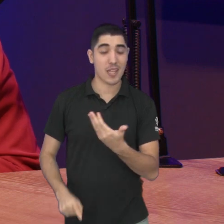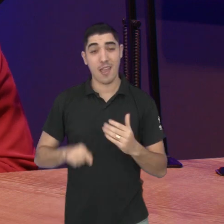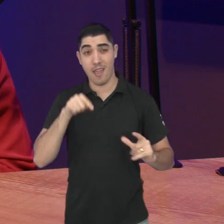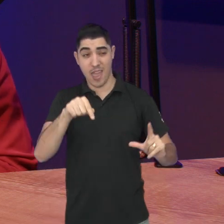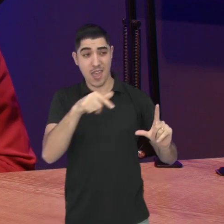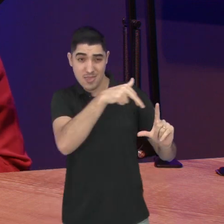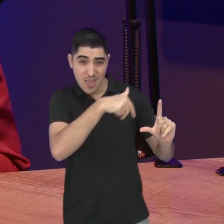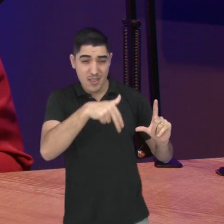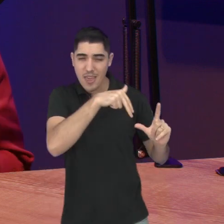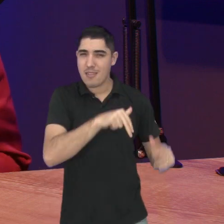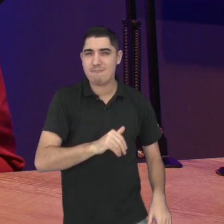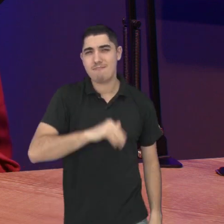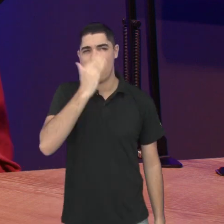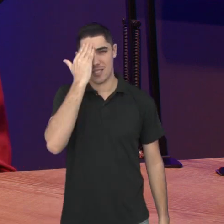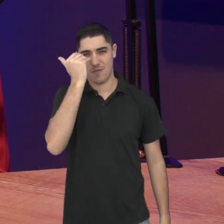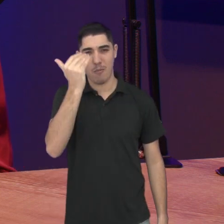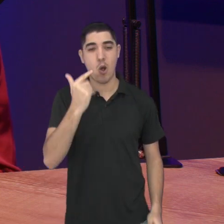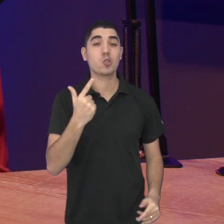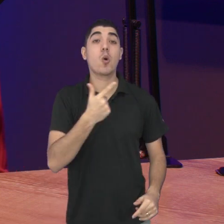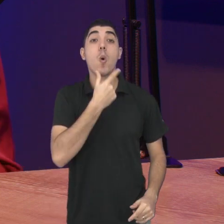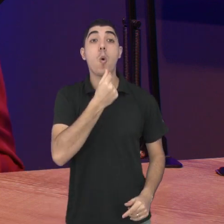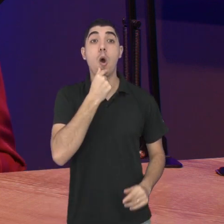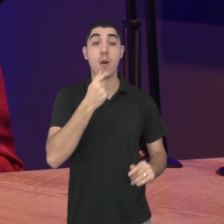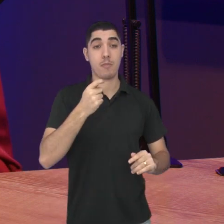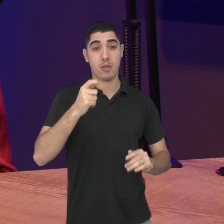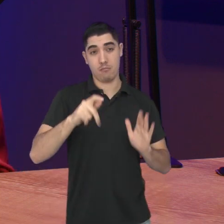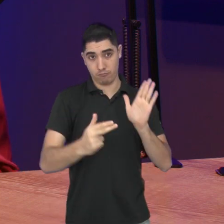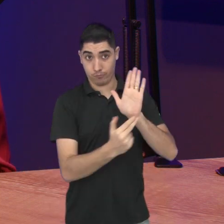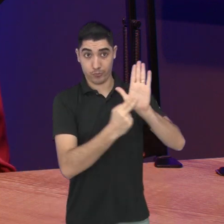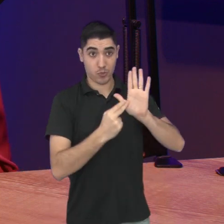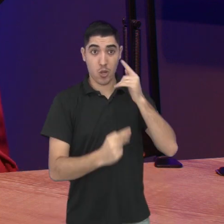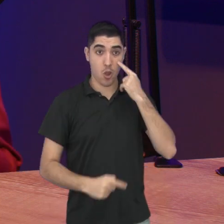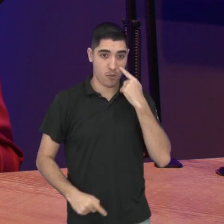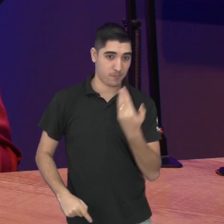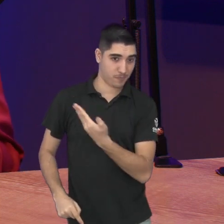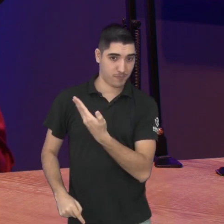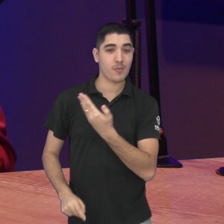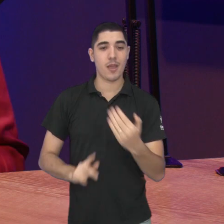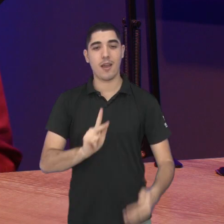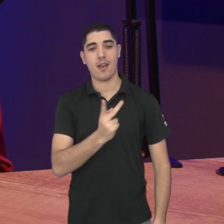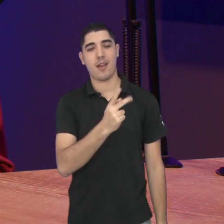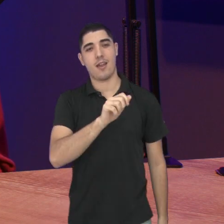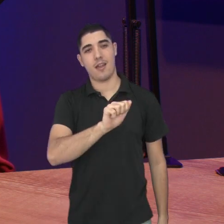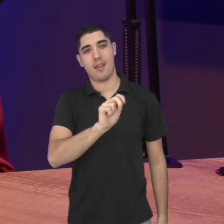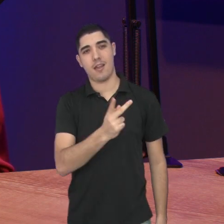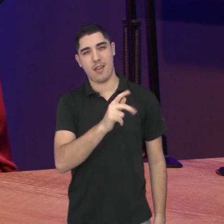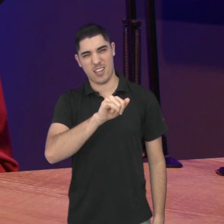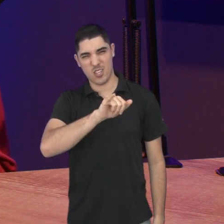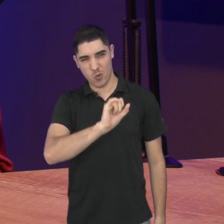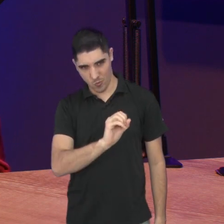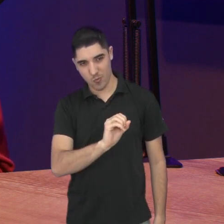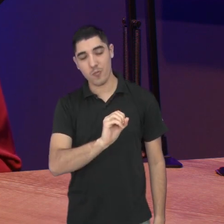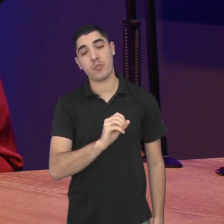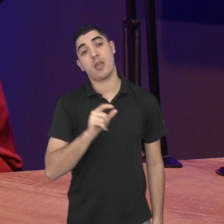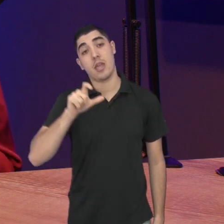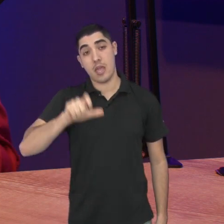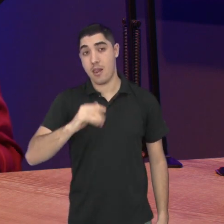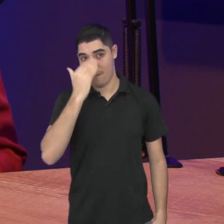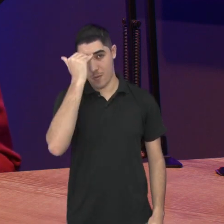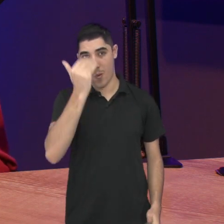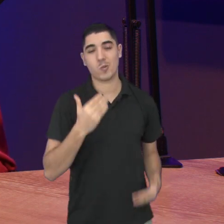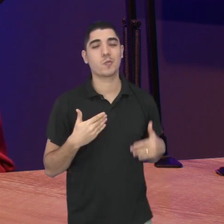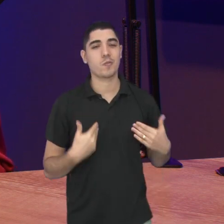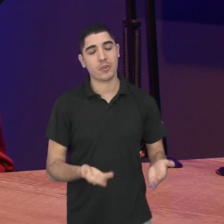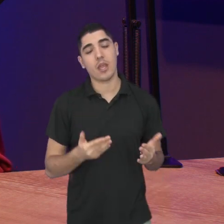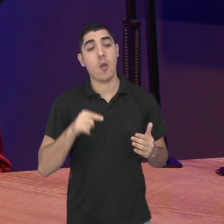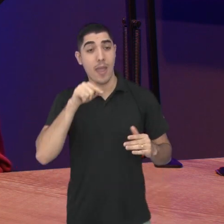das animações mais famosas do Hayao Miyazaki, que é um grande animador. Muita gente gosta, né, das animações dele. E A Viagem